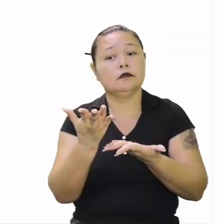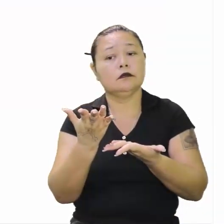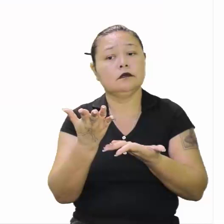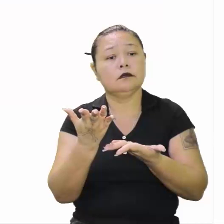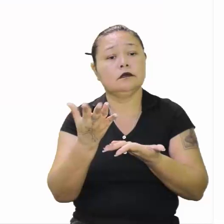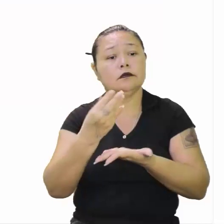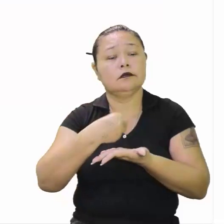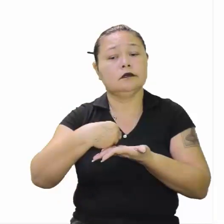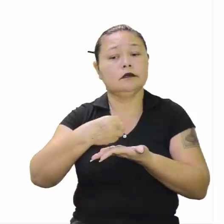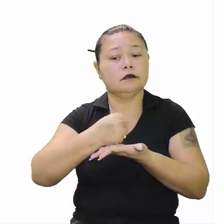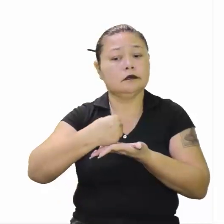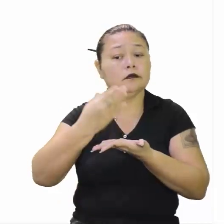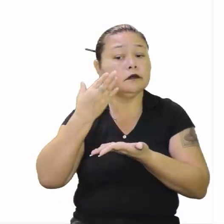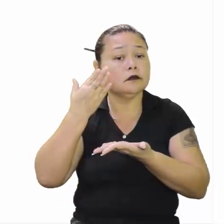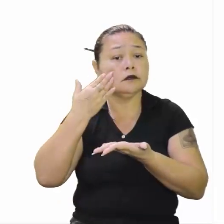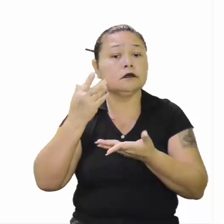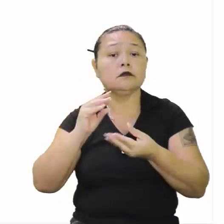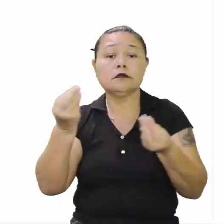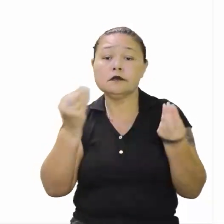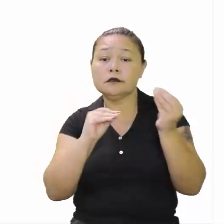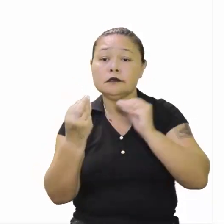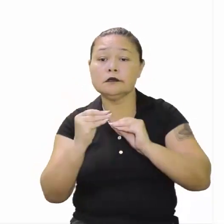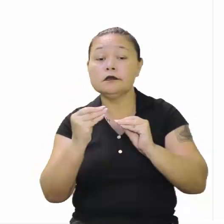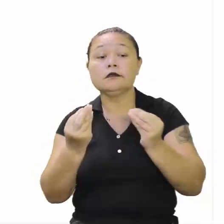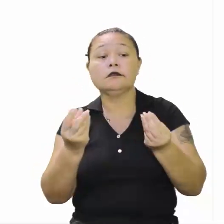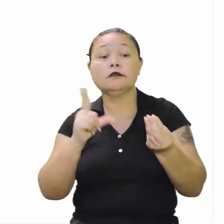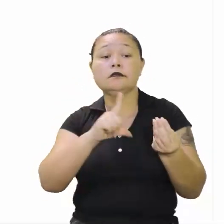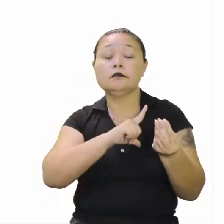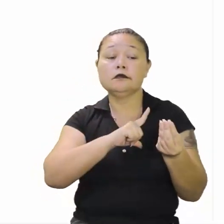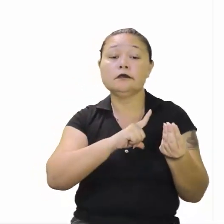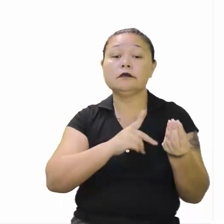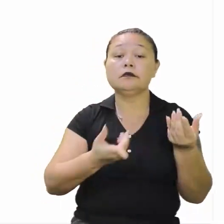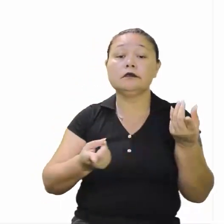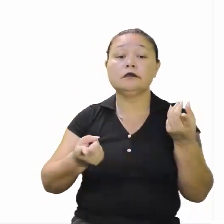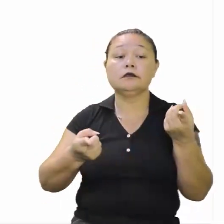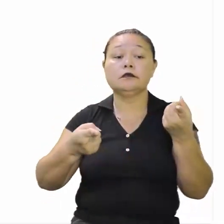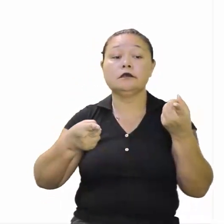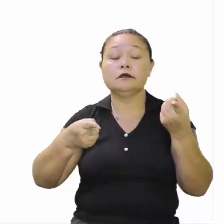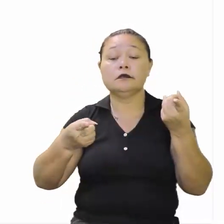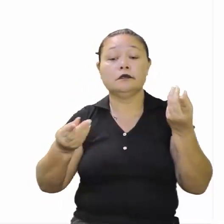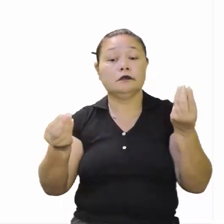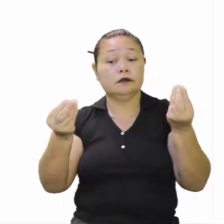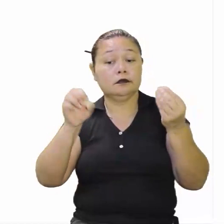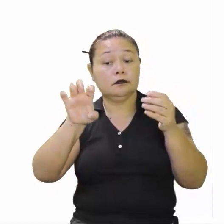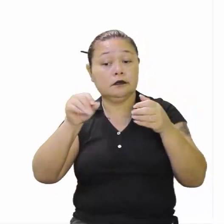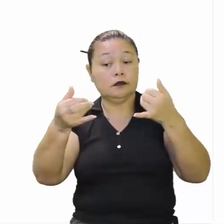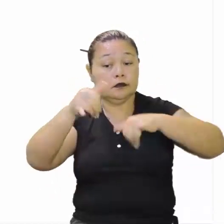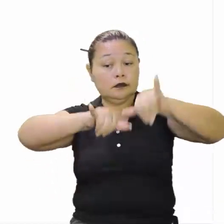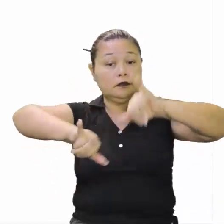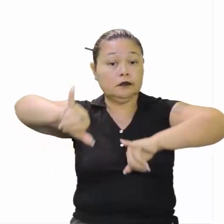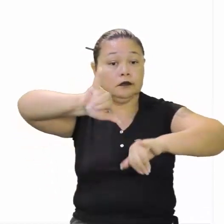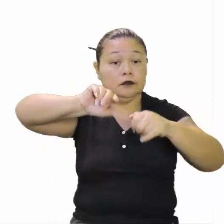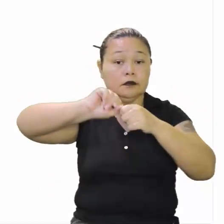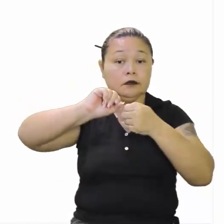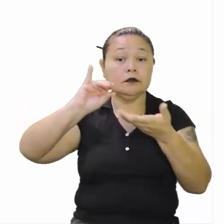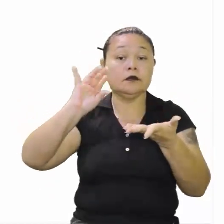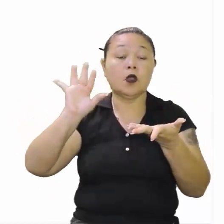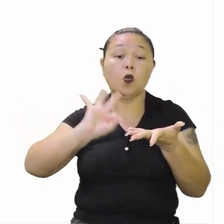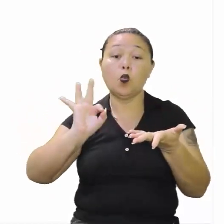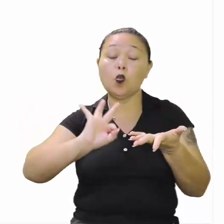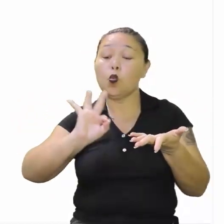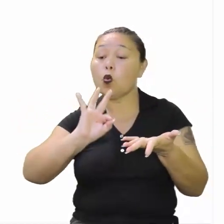de compostos químicos, sendo estes formados por elementos químicos isentos de